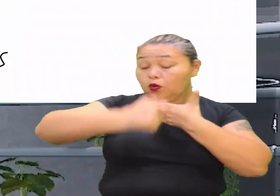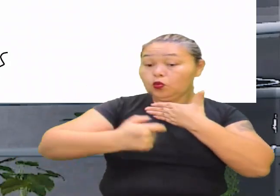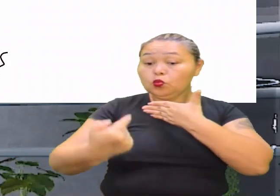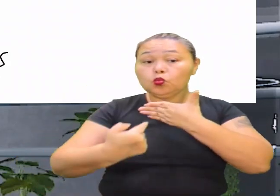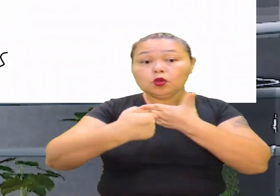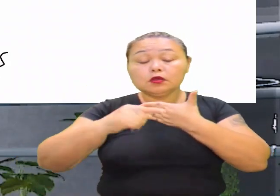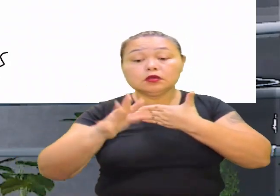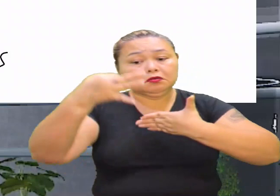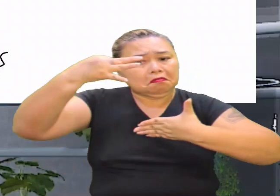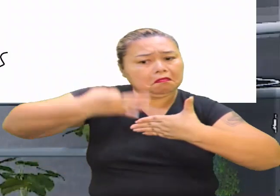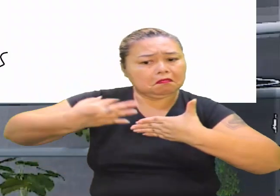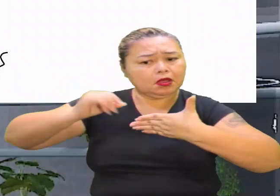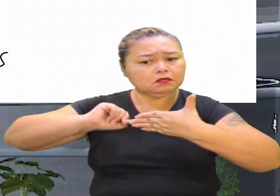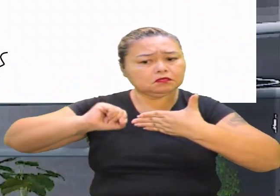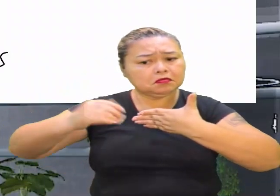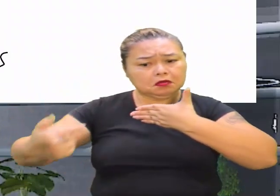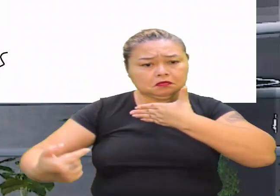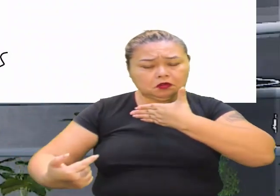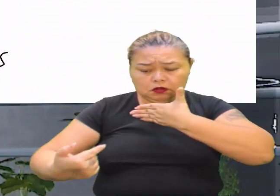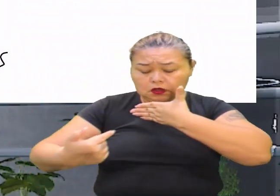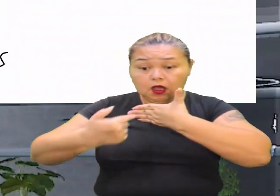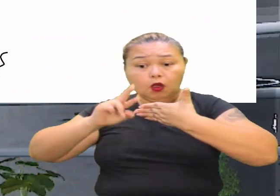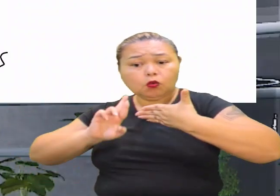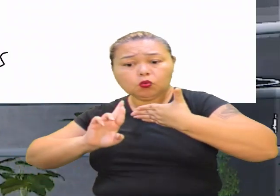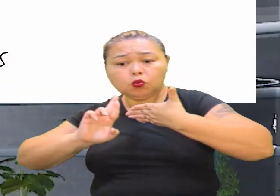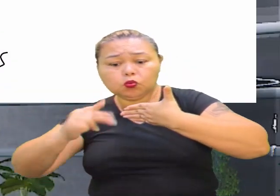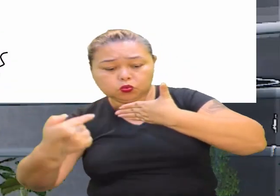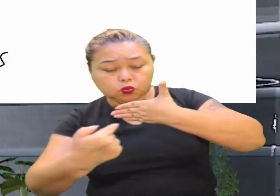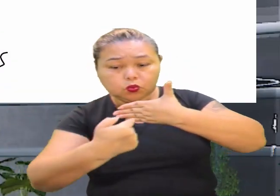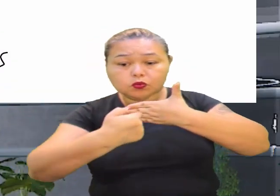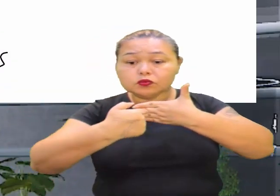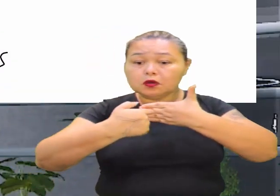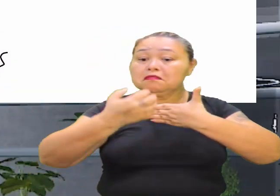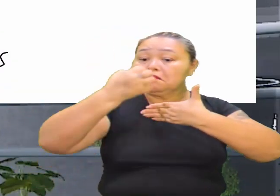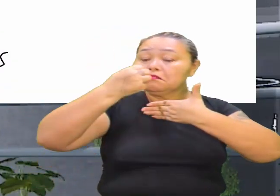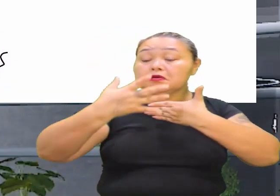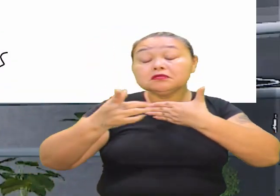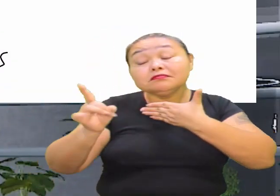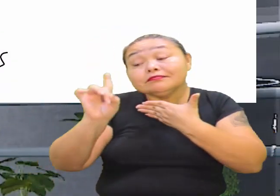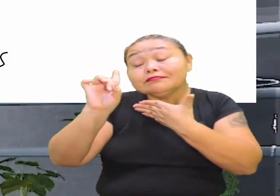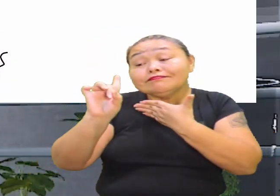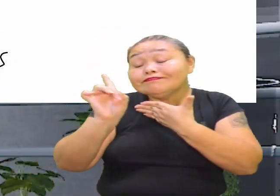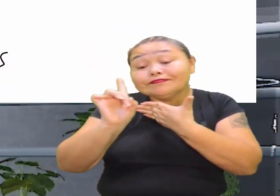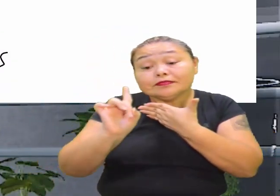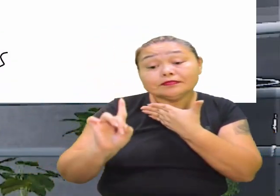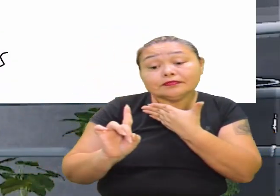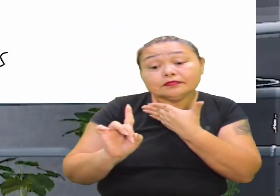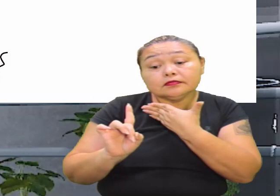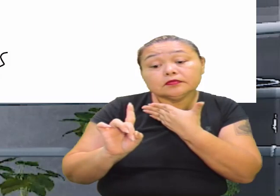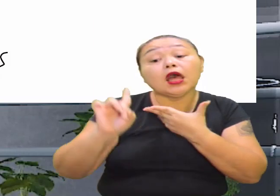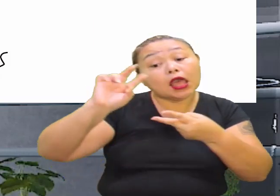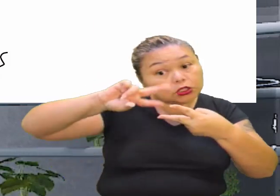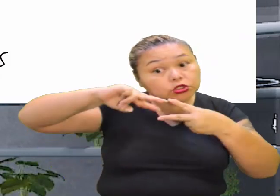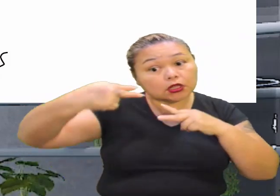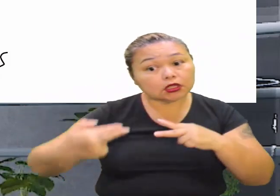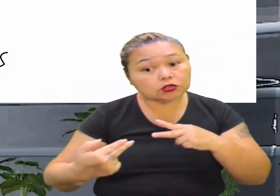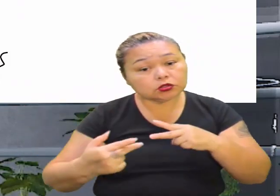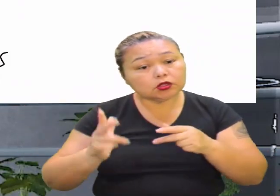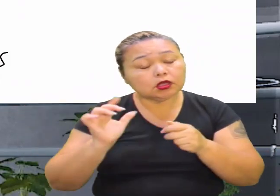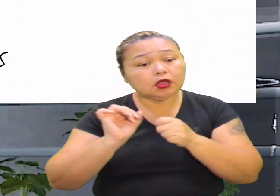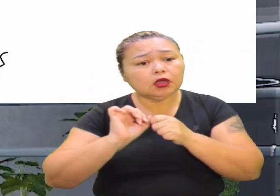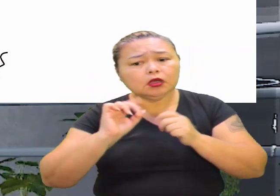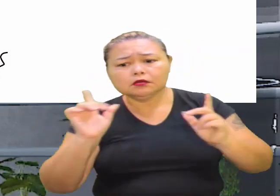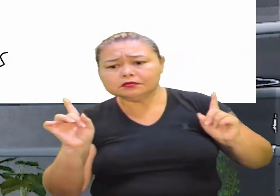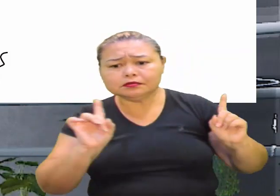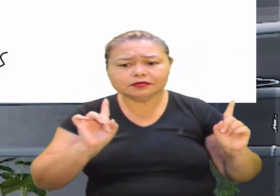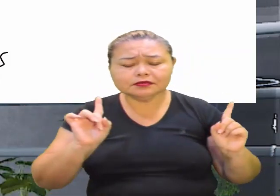imunológica eficiente, tem uma resposta imunológica boa, e tem outros que não têm. É genético. Quem não tem